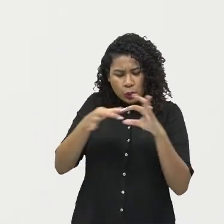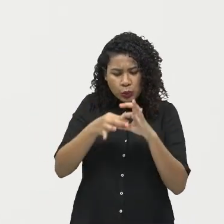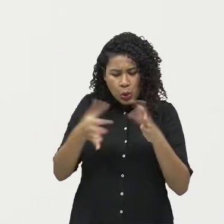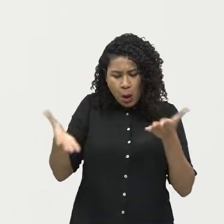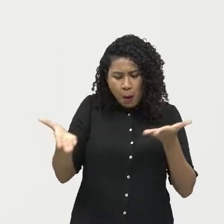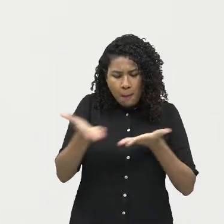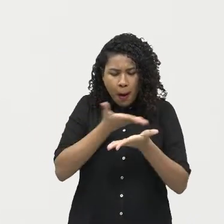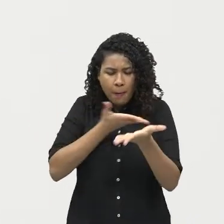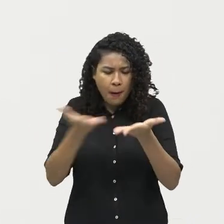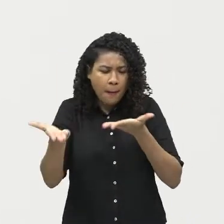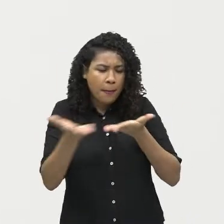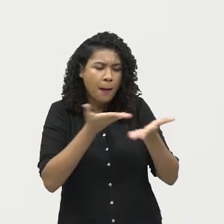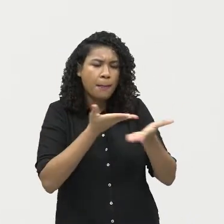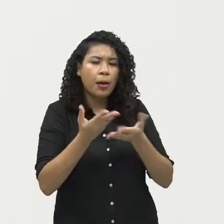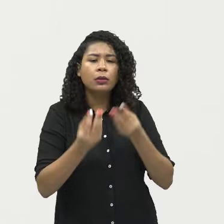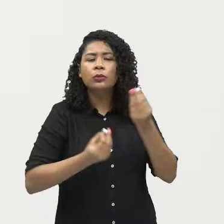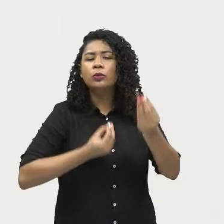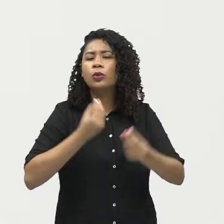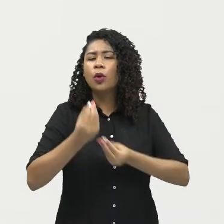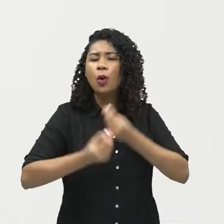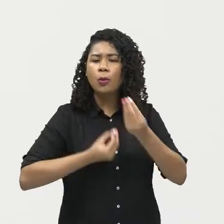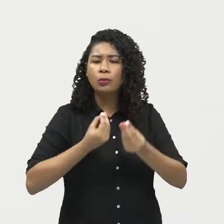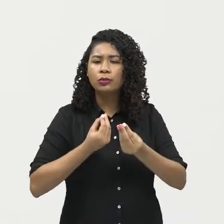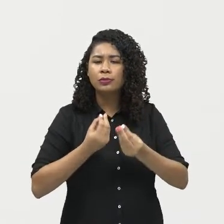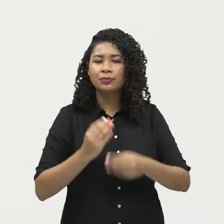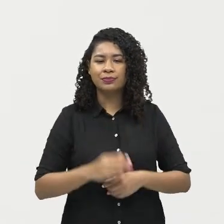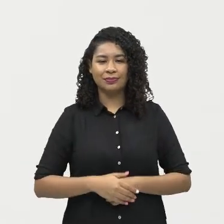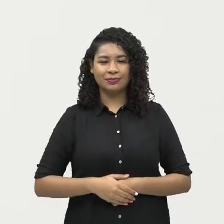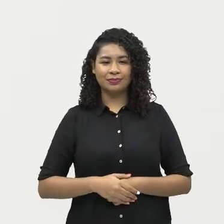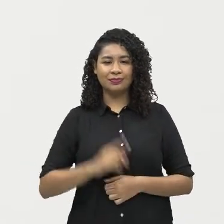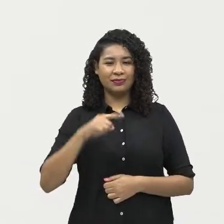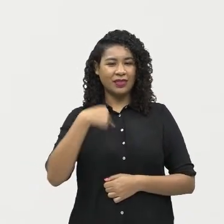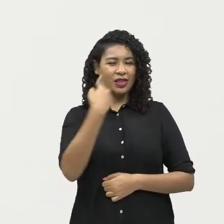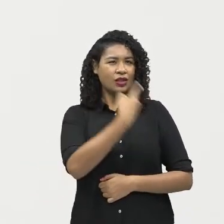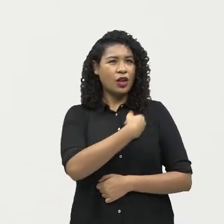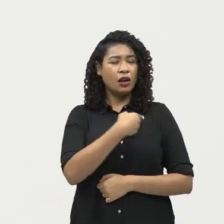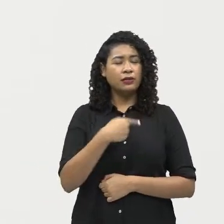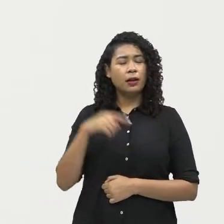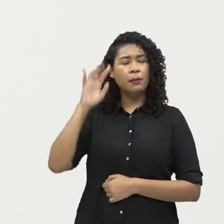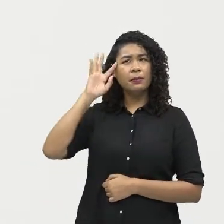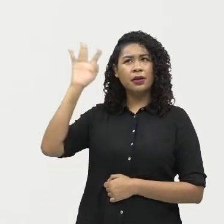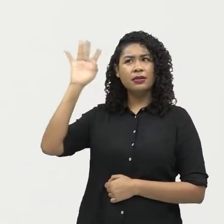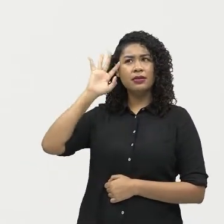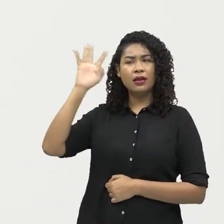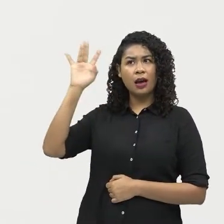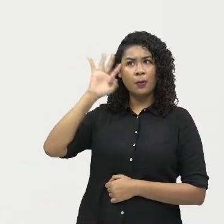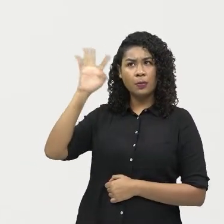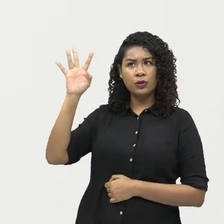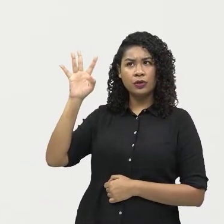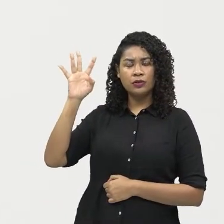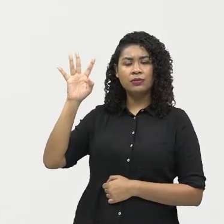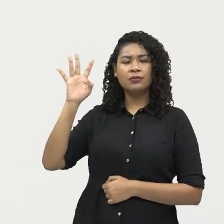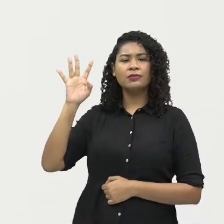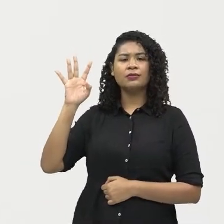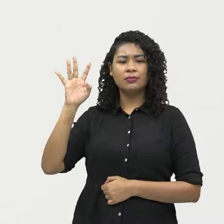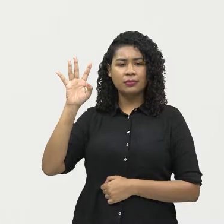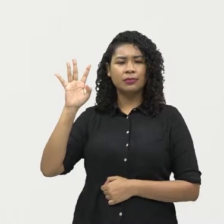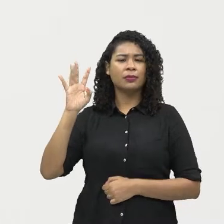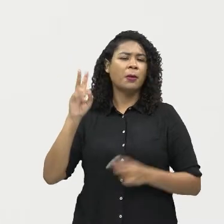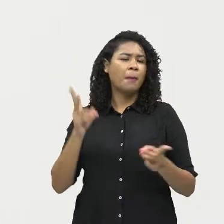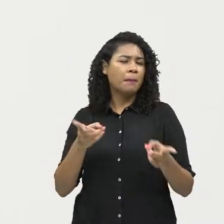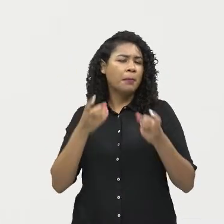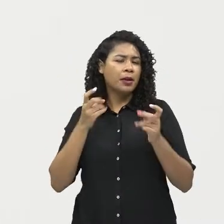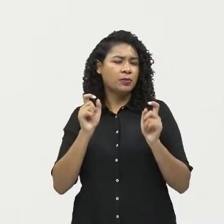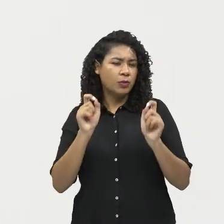Ok? E quando nós pensamos nisso, nós pensamos que o ensino